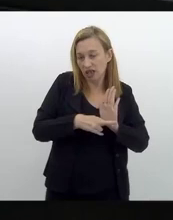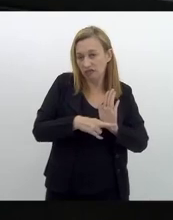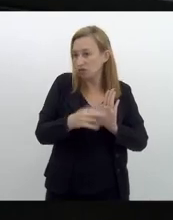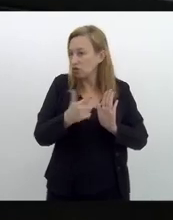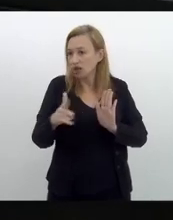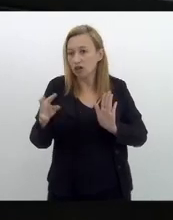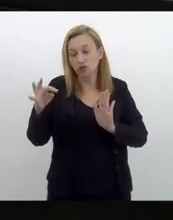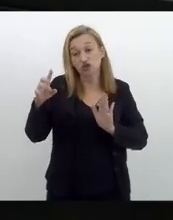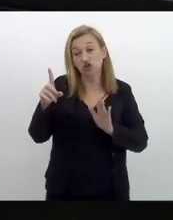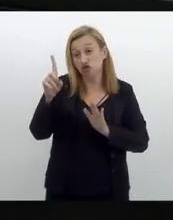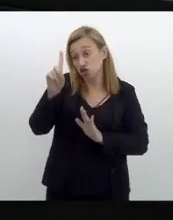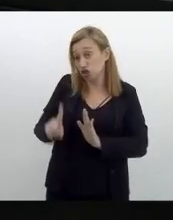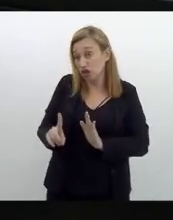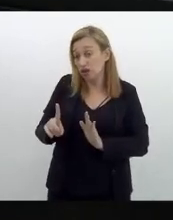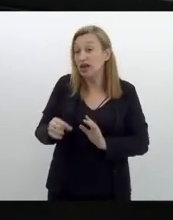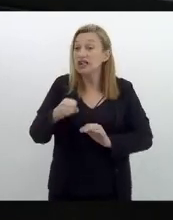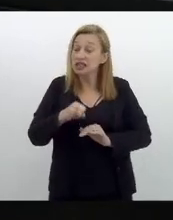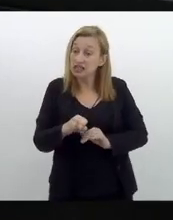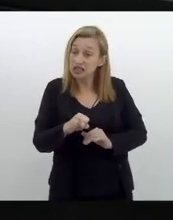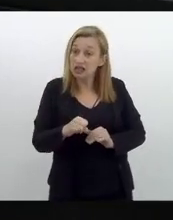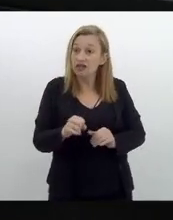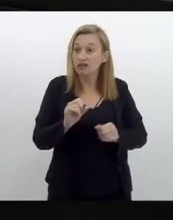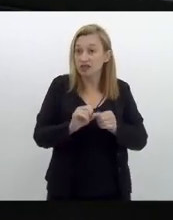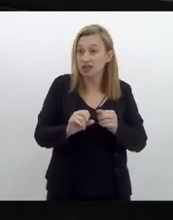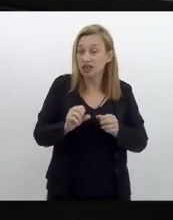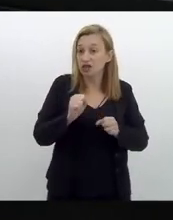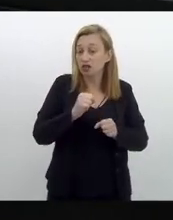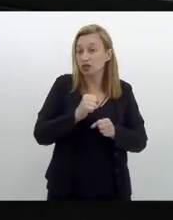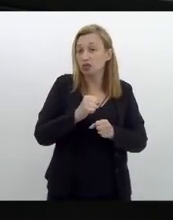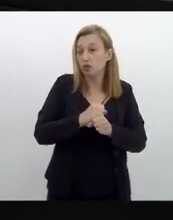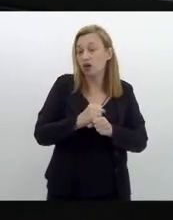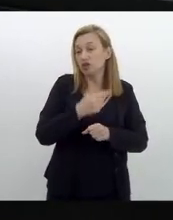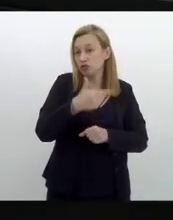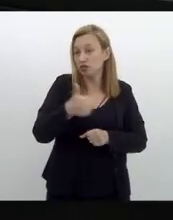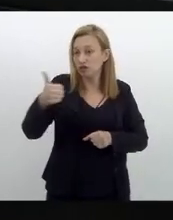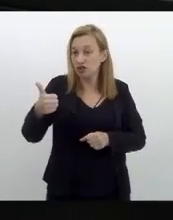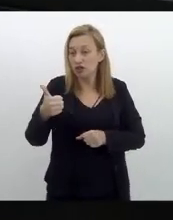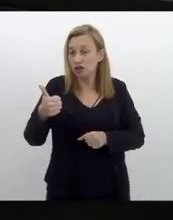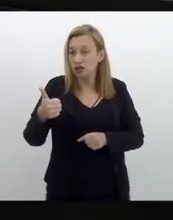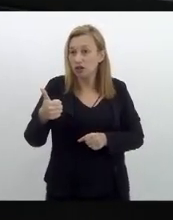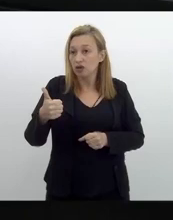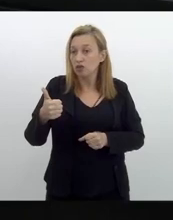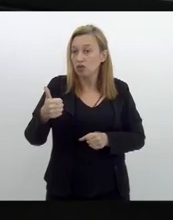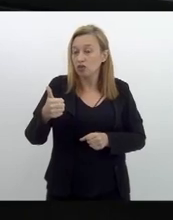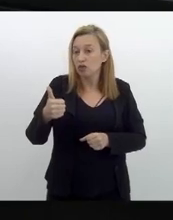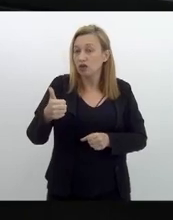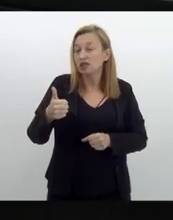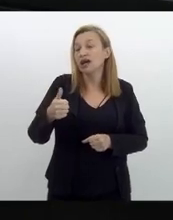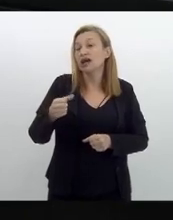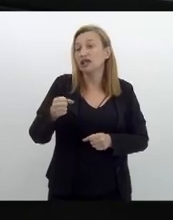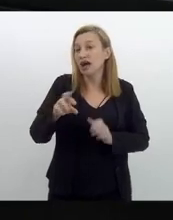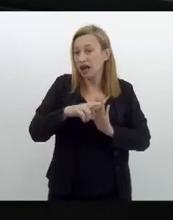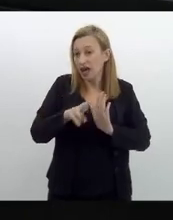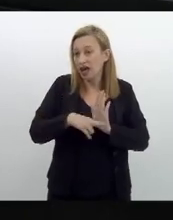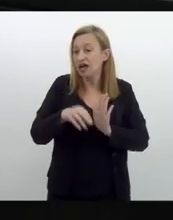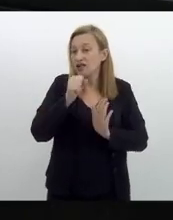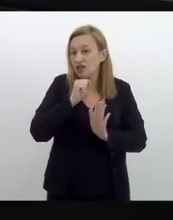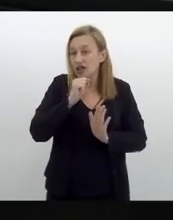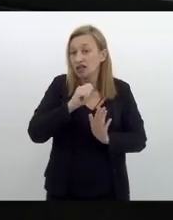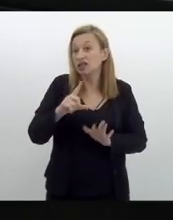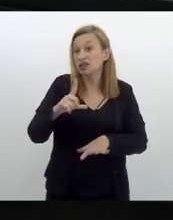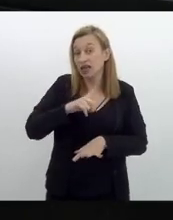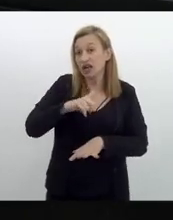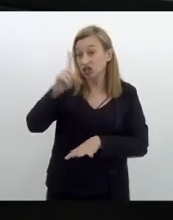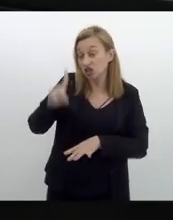terão o direito. Se fizer ainda em 2021, como não está na nova regra do regime, a meu juízo, eles terão o